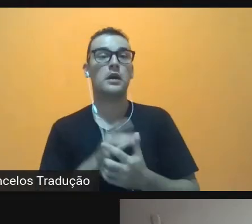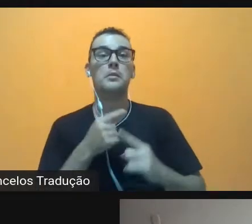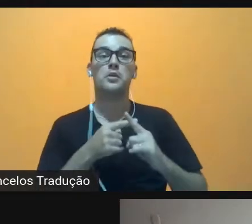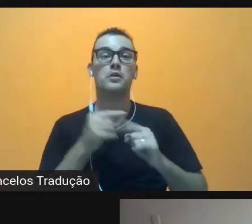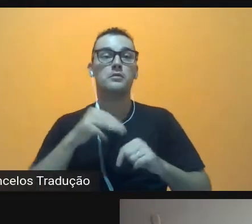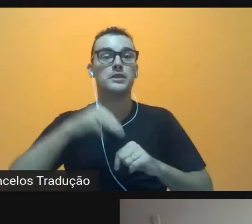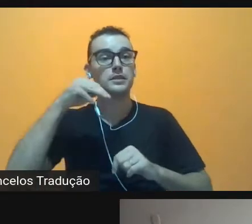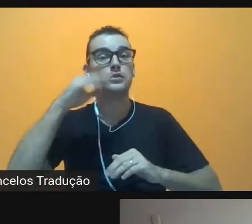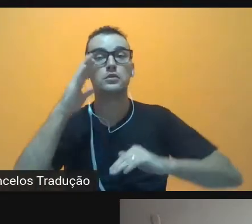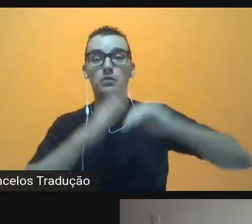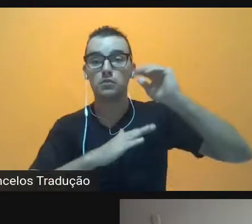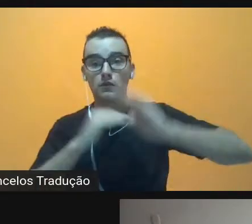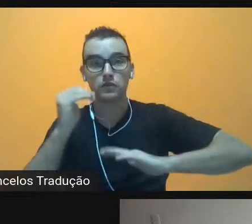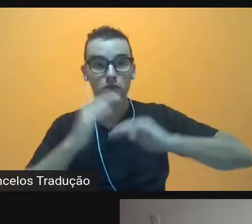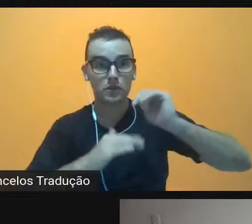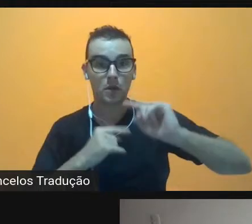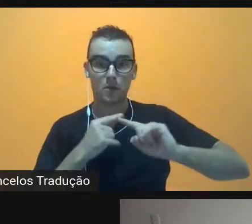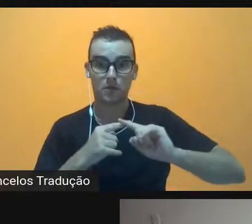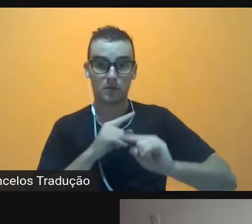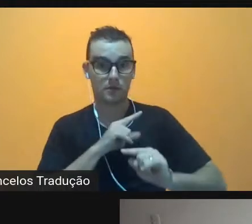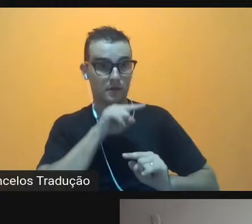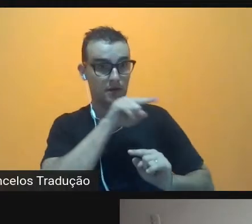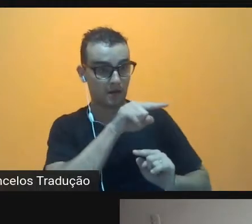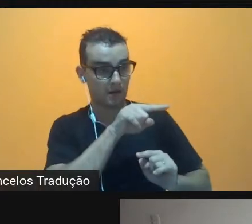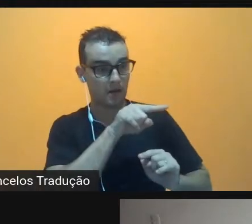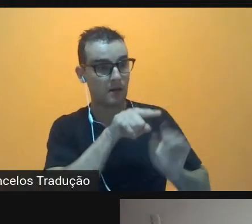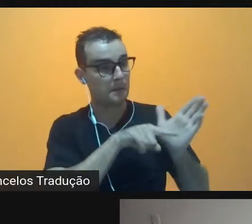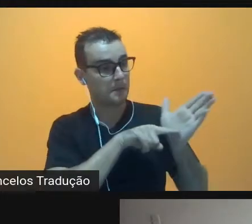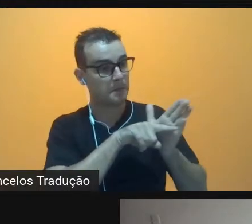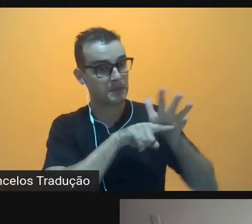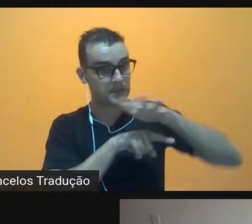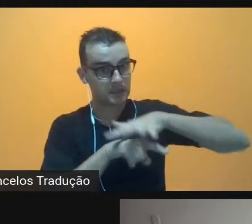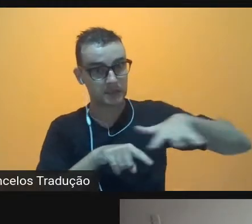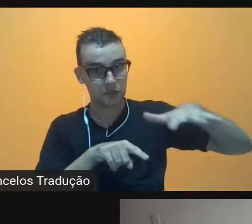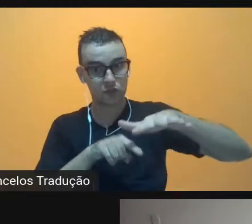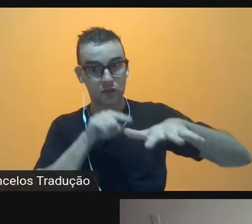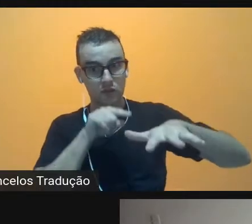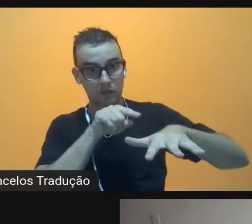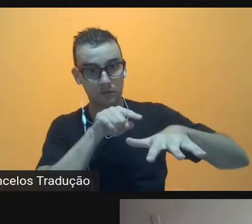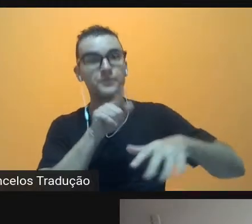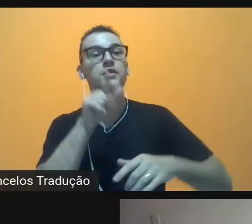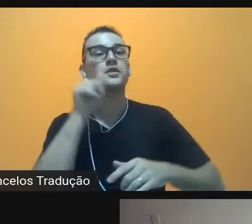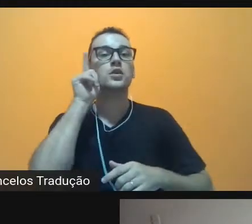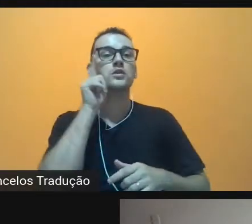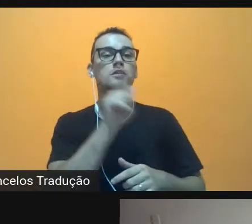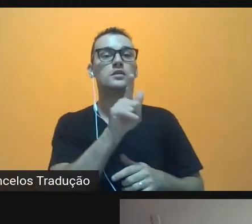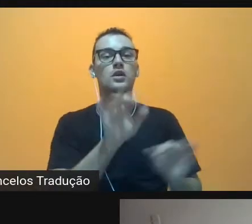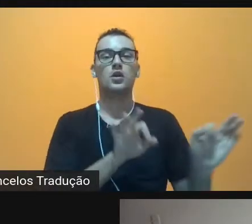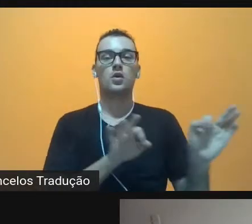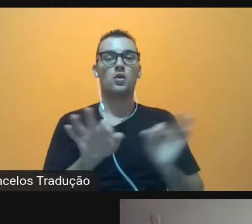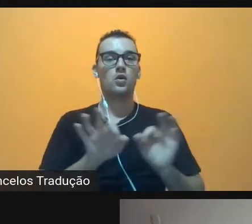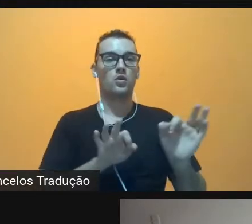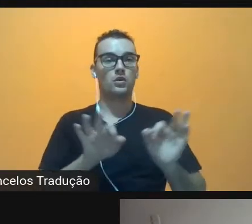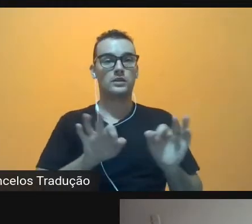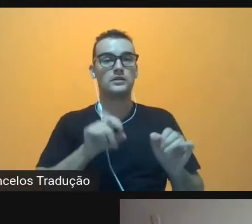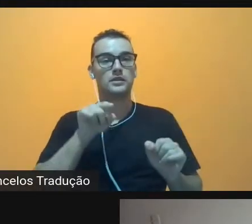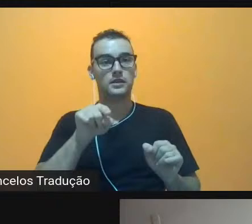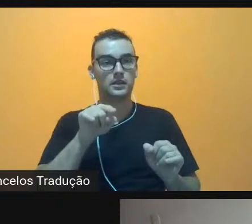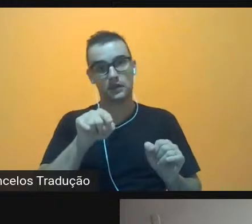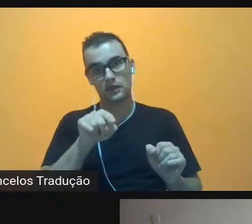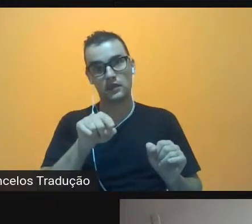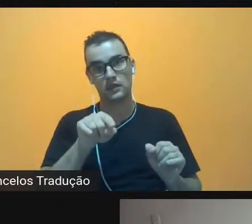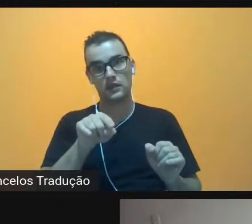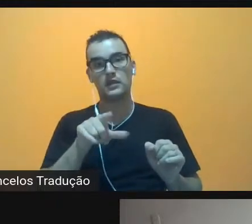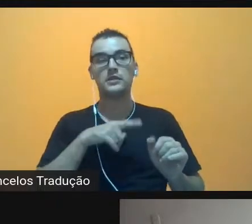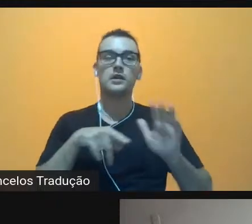profissional ainda, que ali, a pesquisa de campo, você conseguir organizar essa pesquisa num